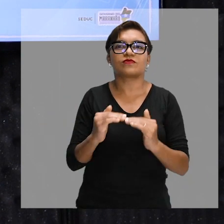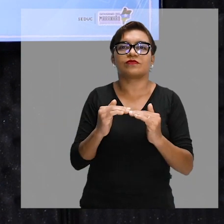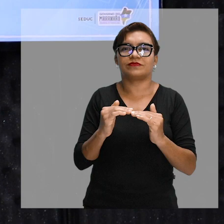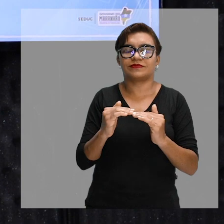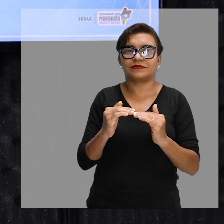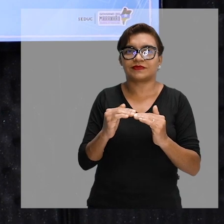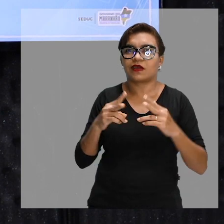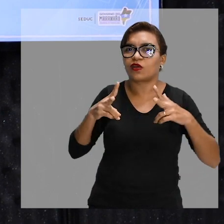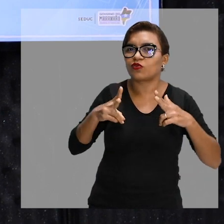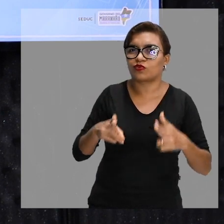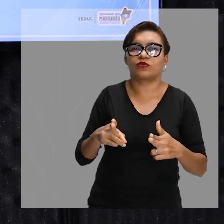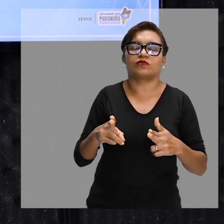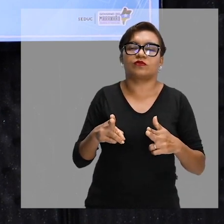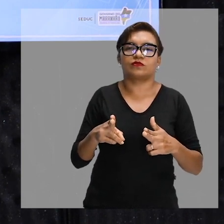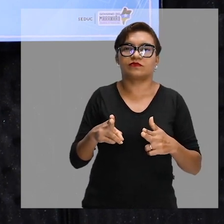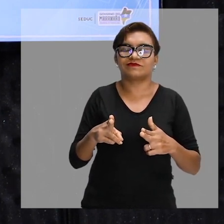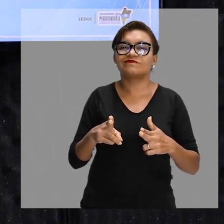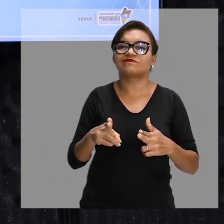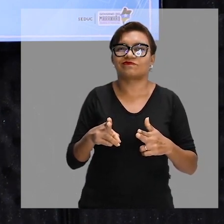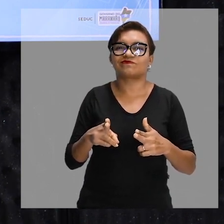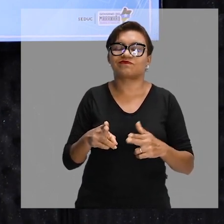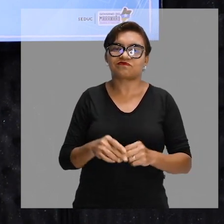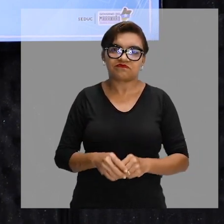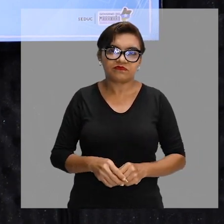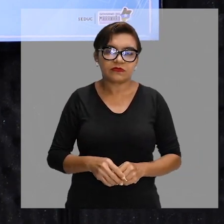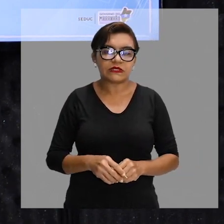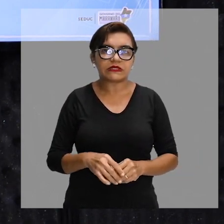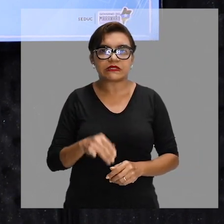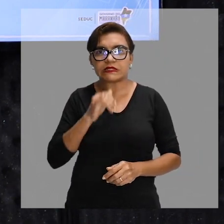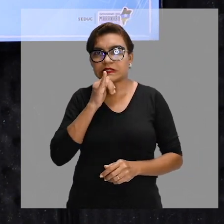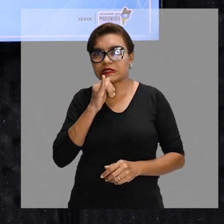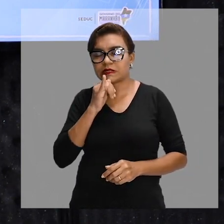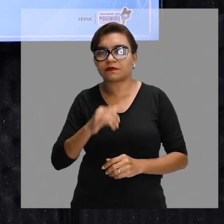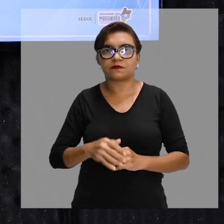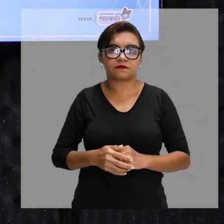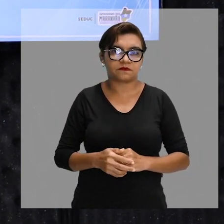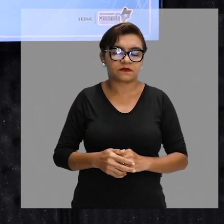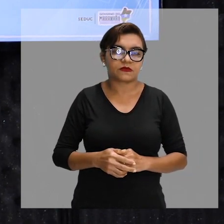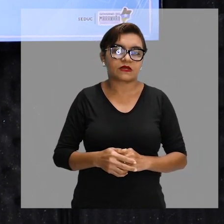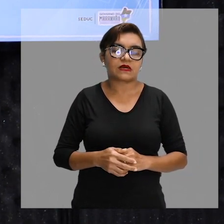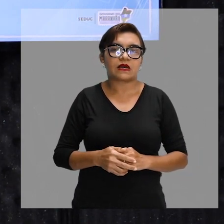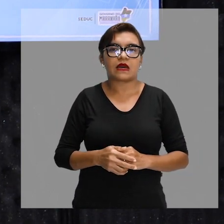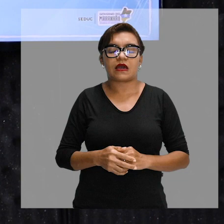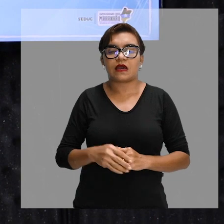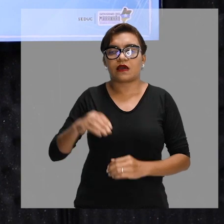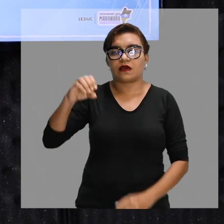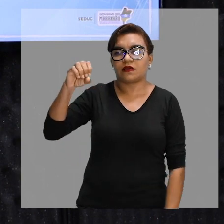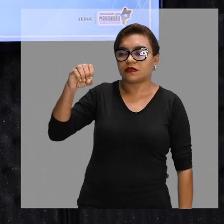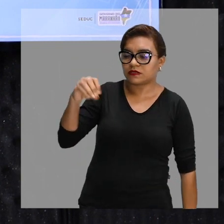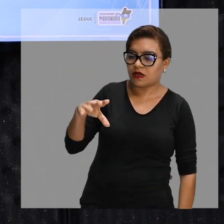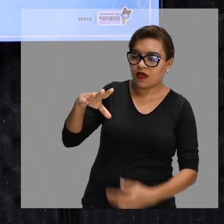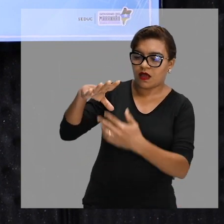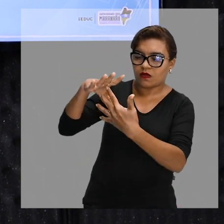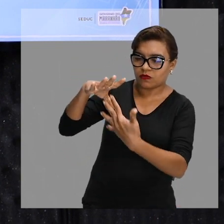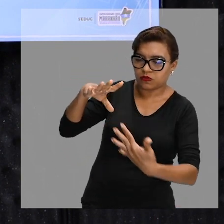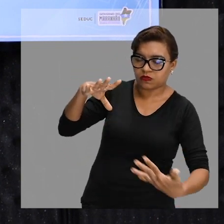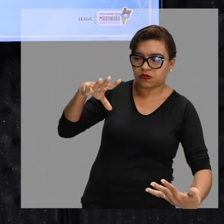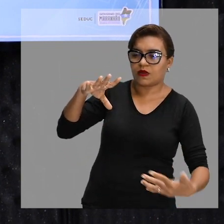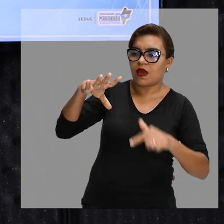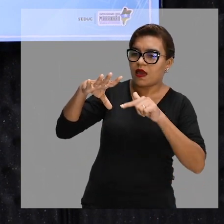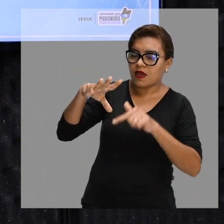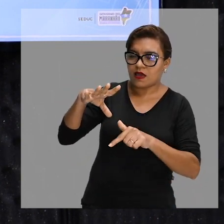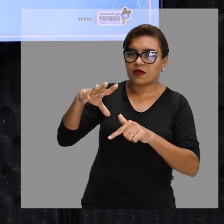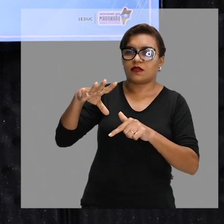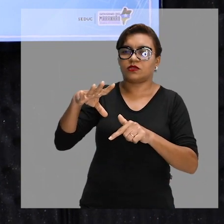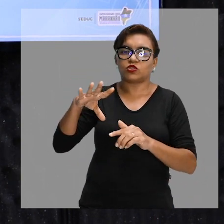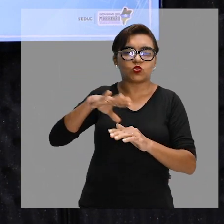raios eles podem sair de fontes diferentes ou de uma fonte extensa, que nós vamos ver lá na frente, e se concentrar, todos esses raios